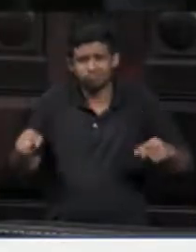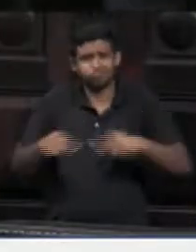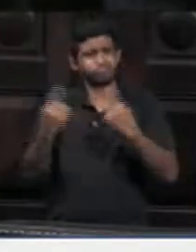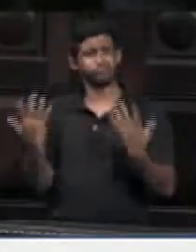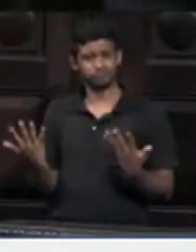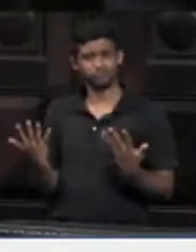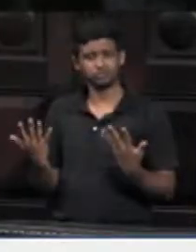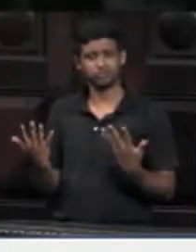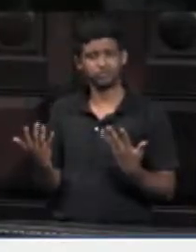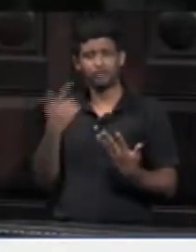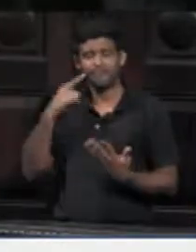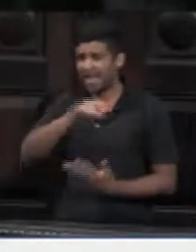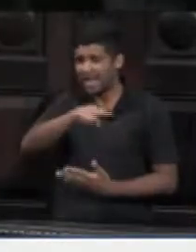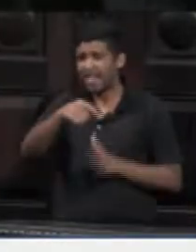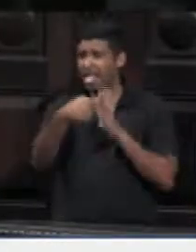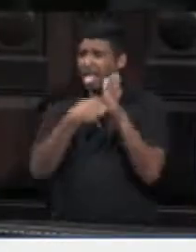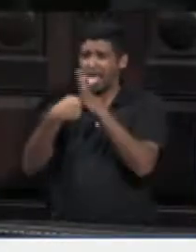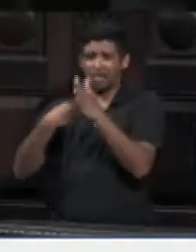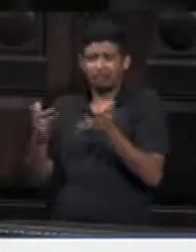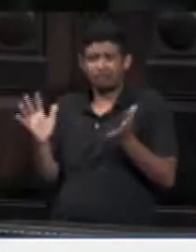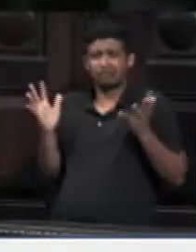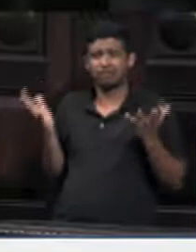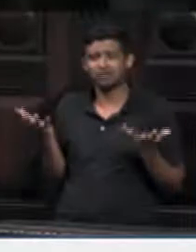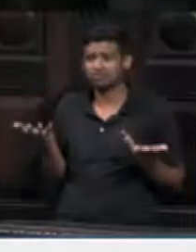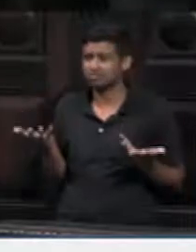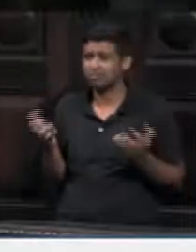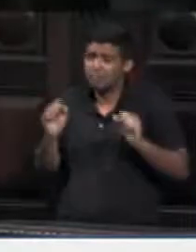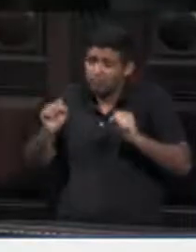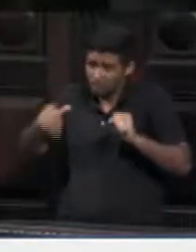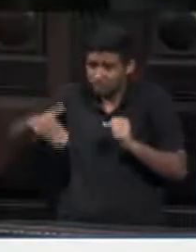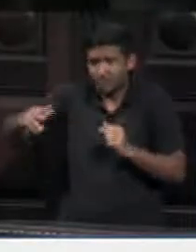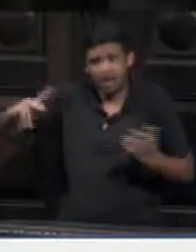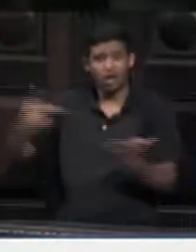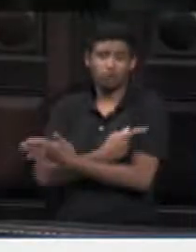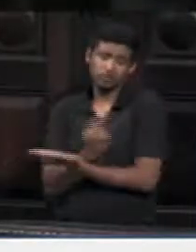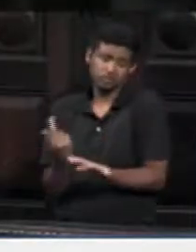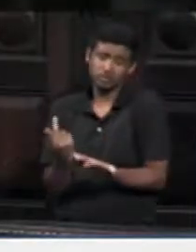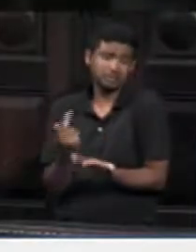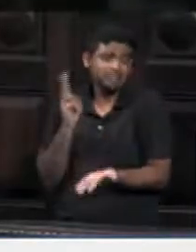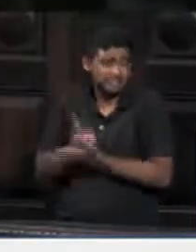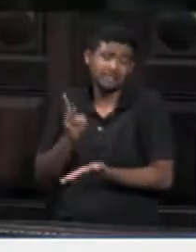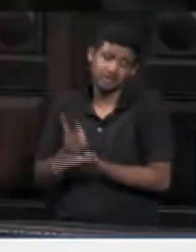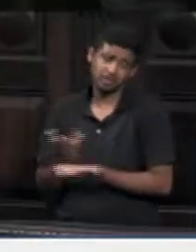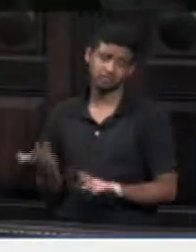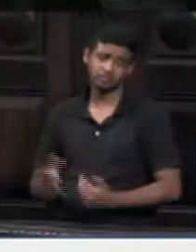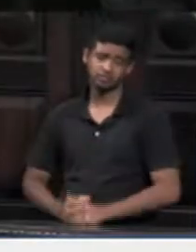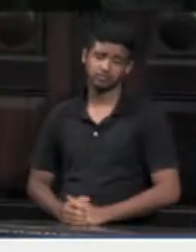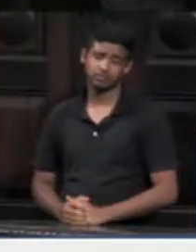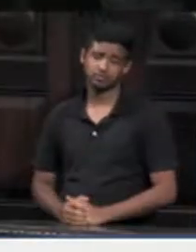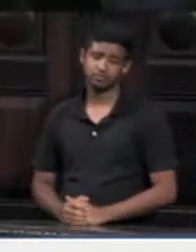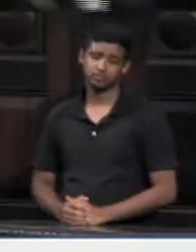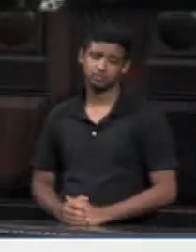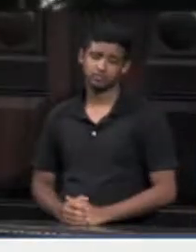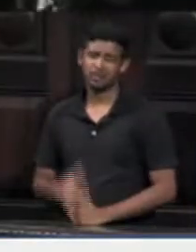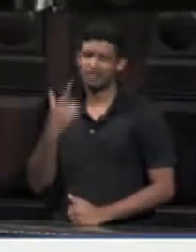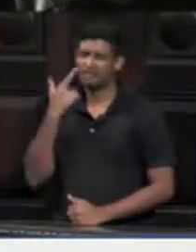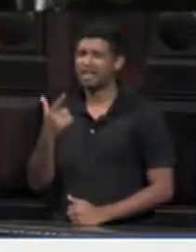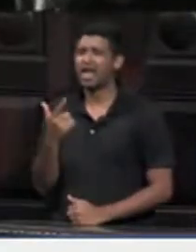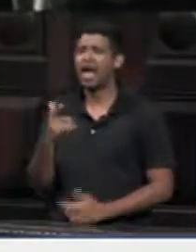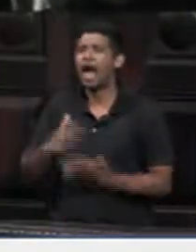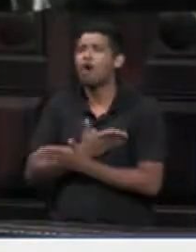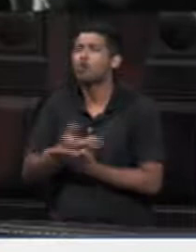Esse tipo de questão pode acontecer a todo momento. A briga dos